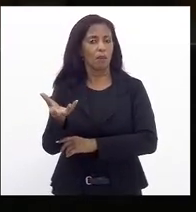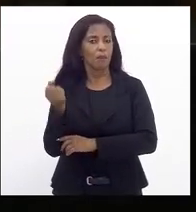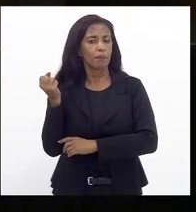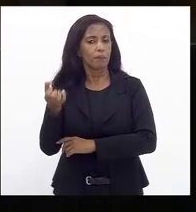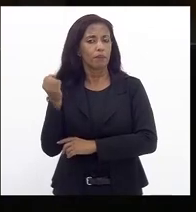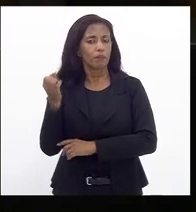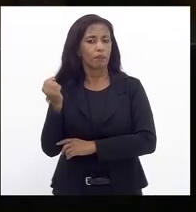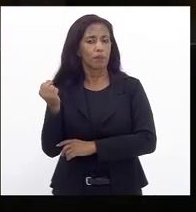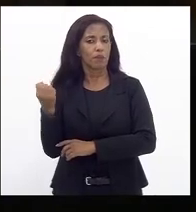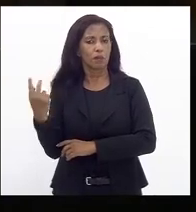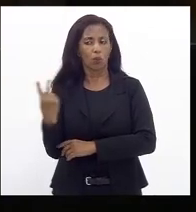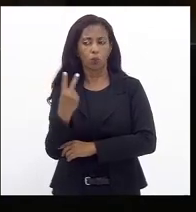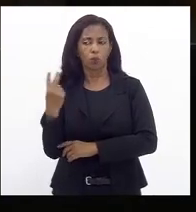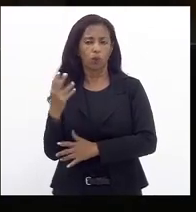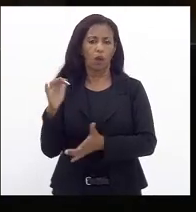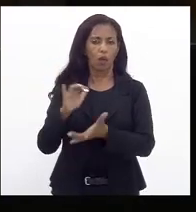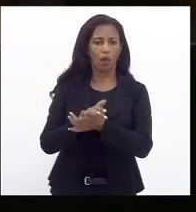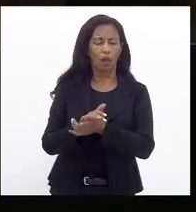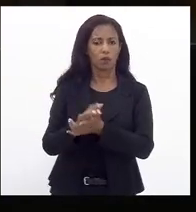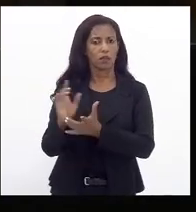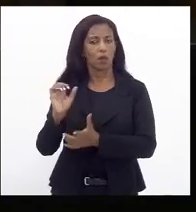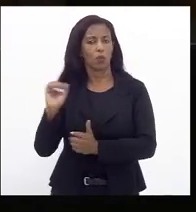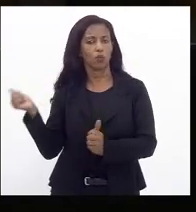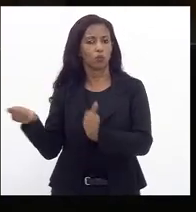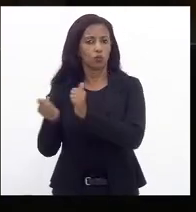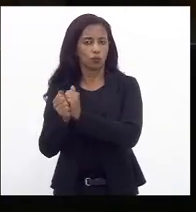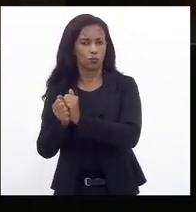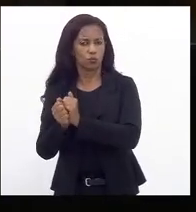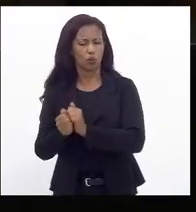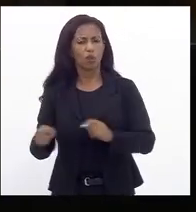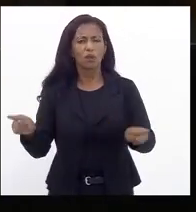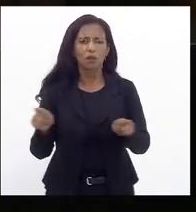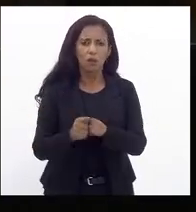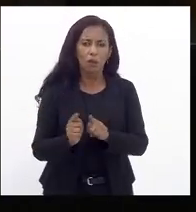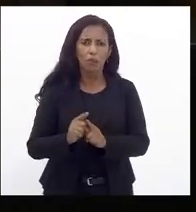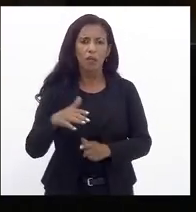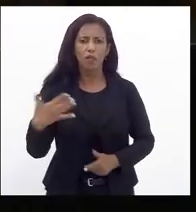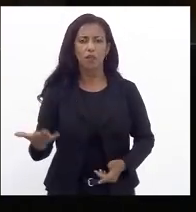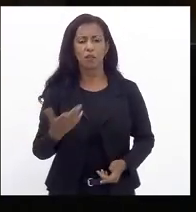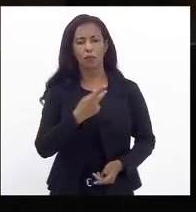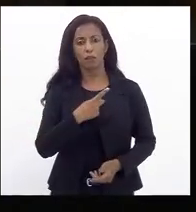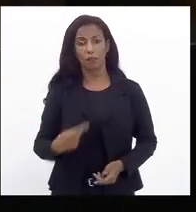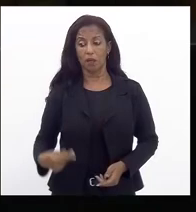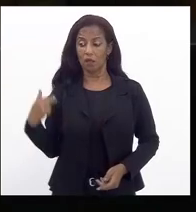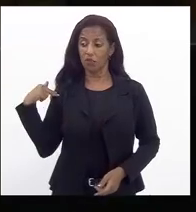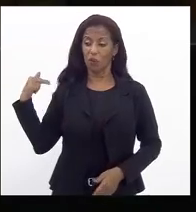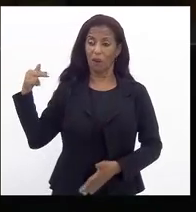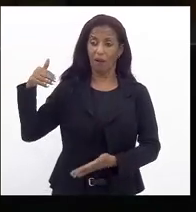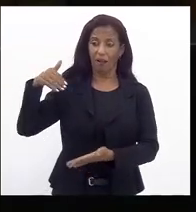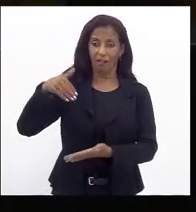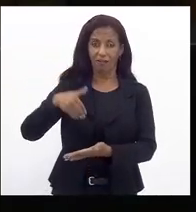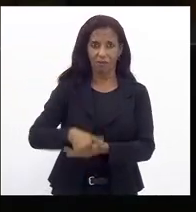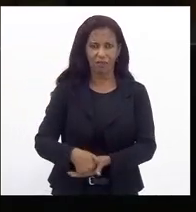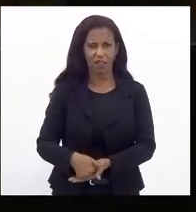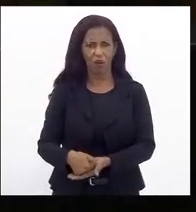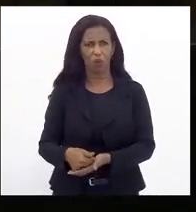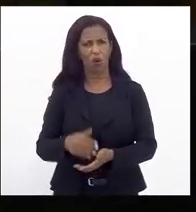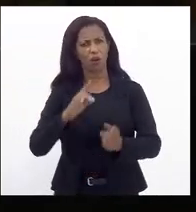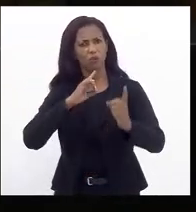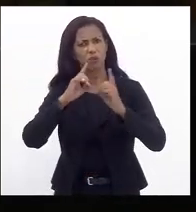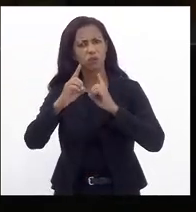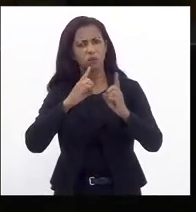concha de ou companheiro inclusive se o presidente nós ficamos aqui estamos até agora